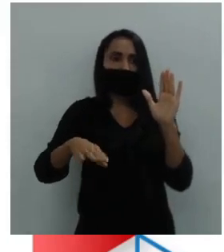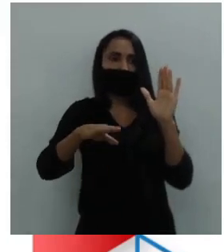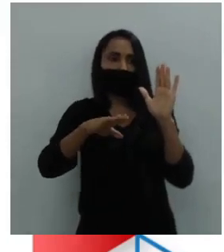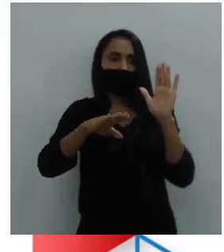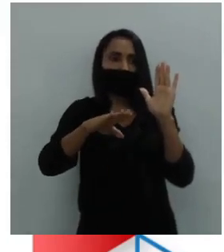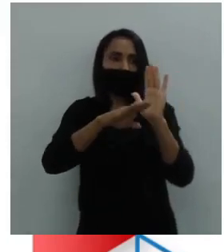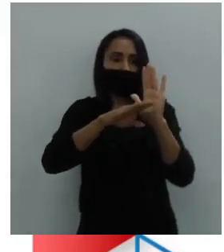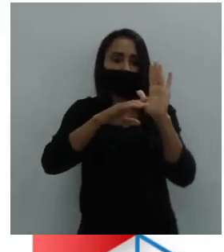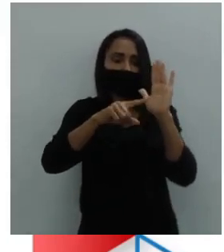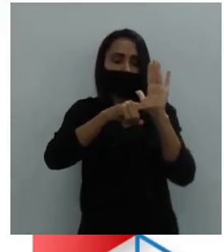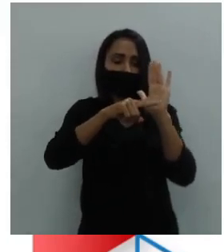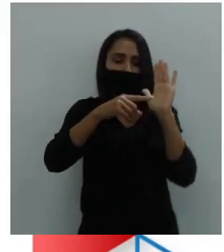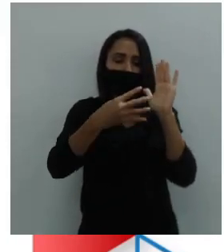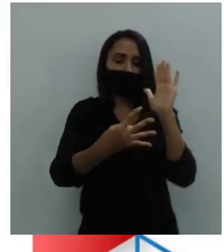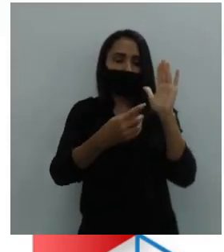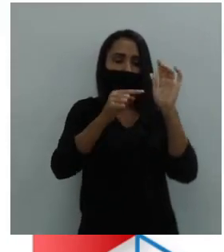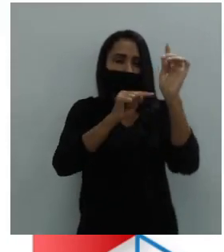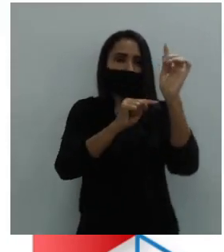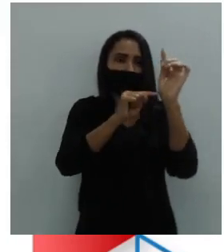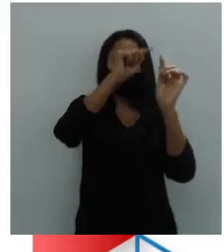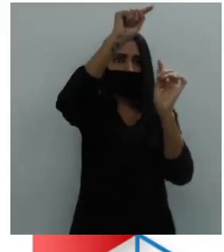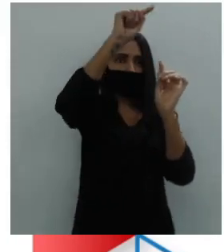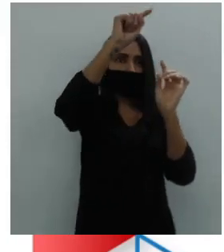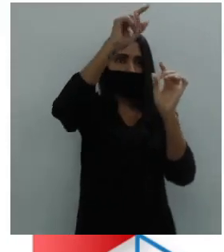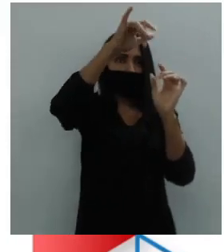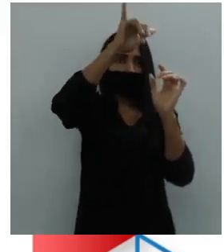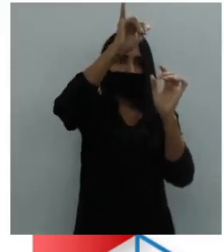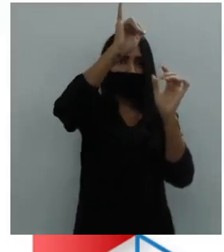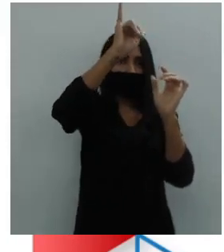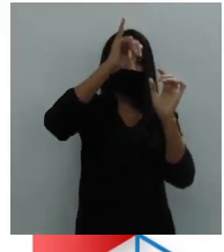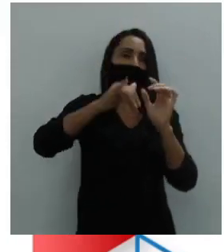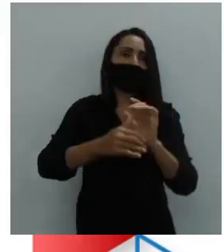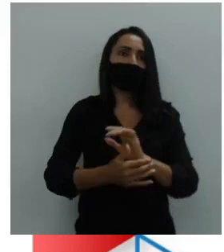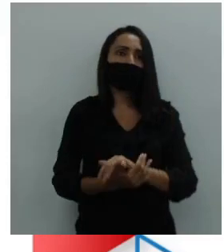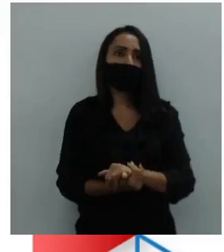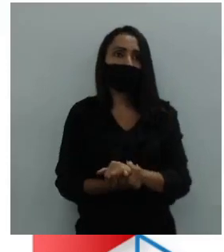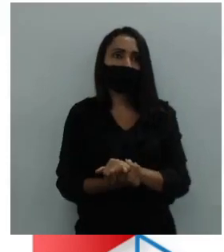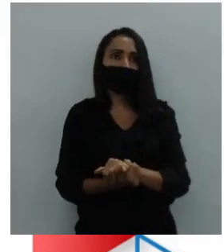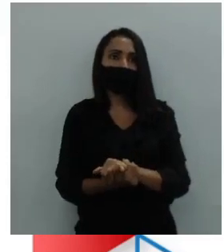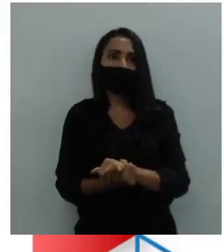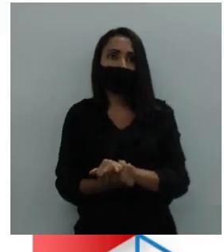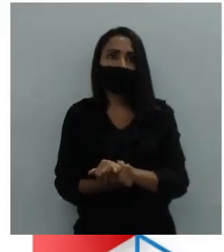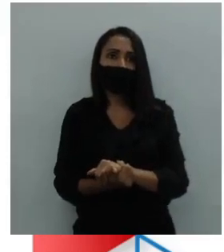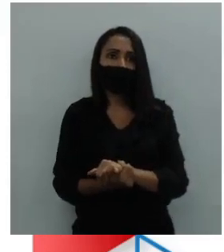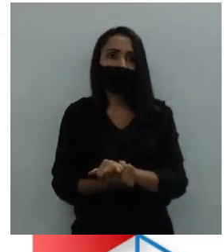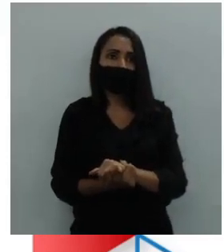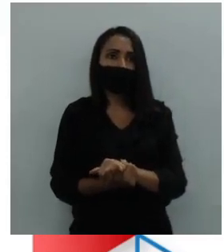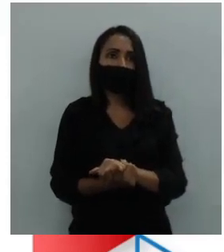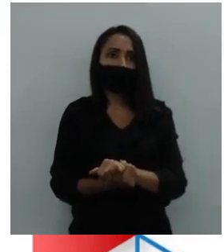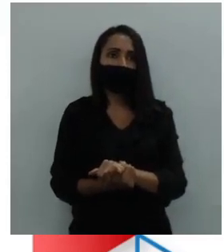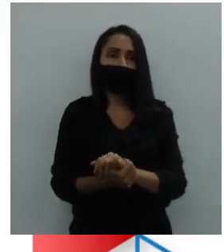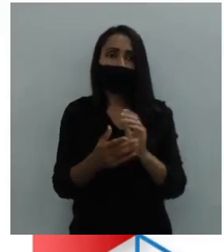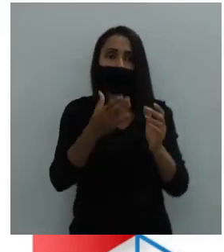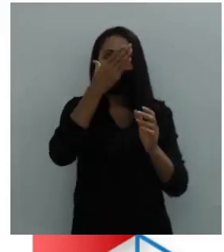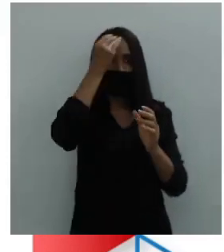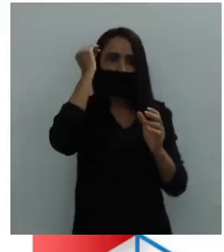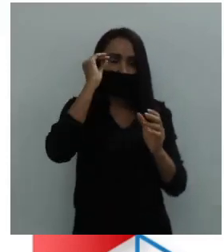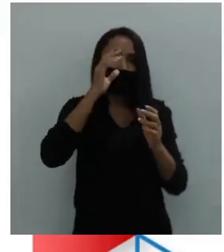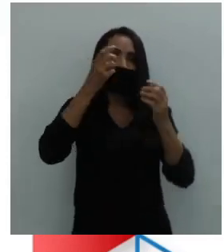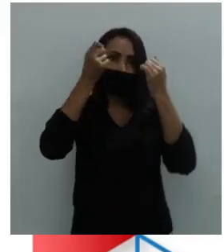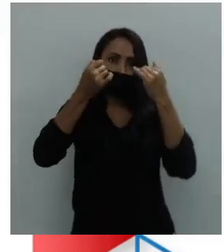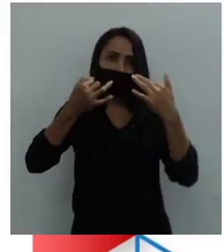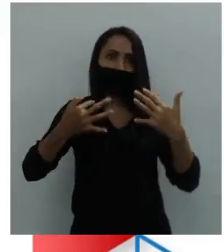terceiro quadrante. Toda vez que x e y são menos, toda vez ele vai estar no terceiro. Não esquece que a gente já viu